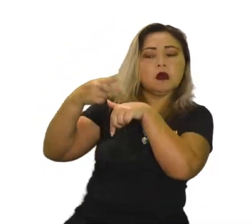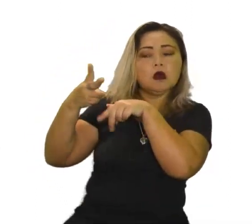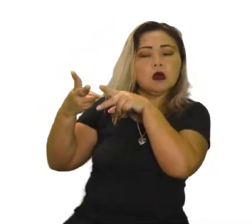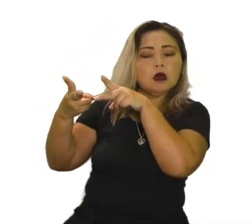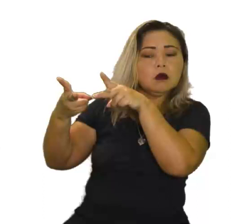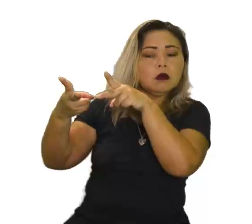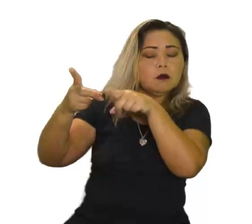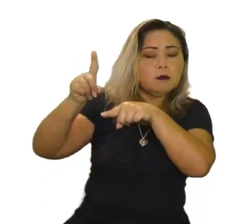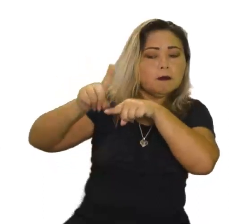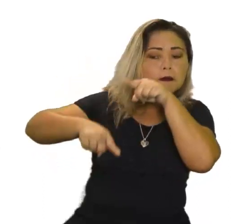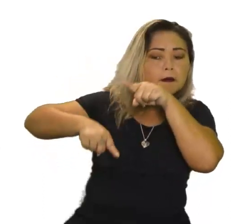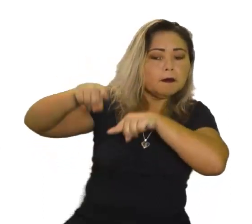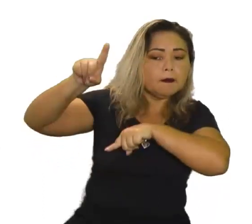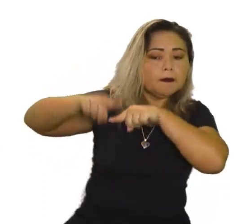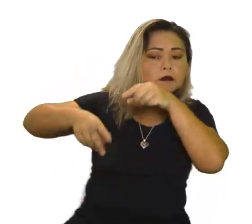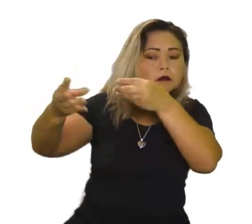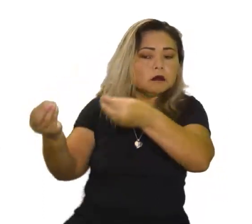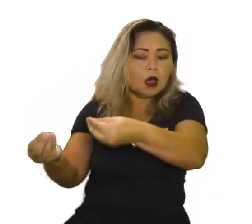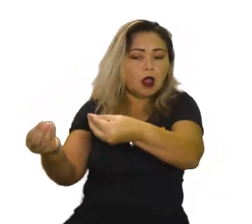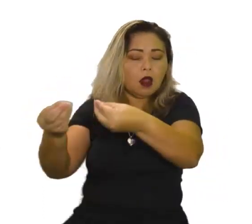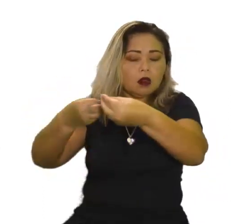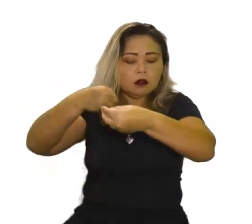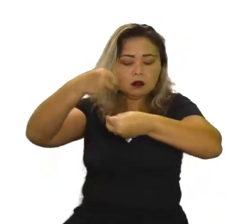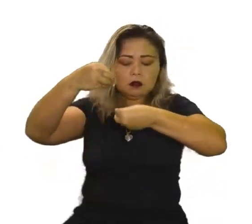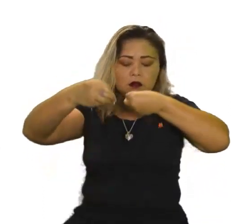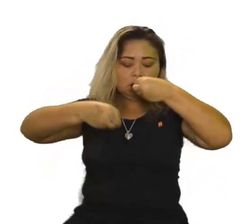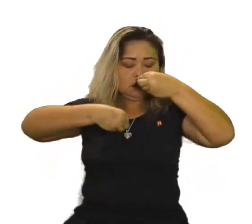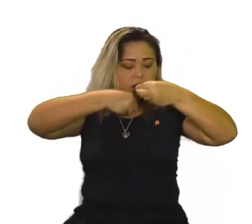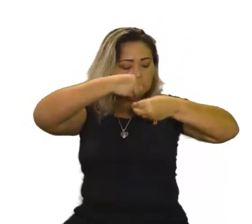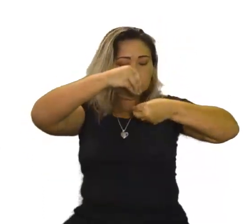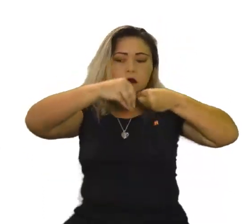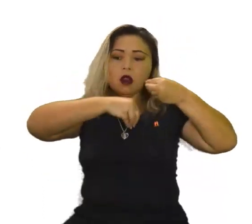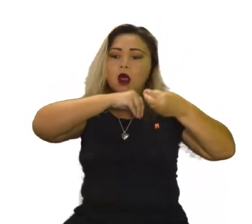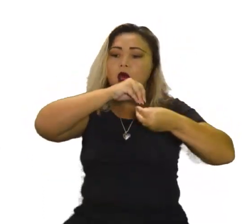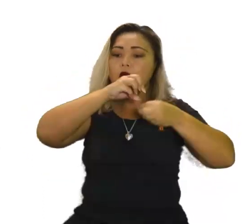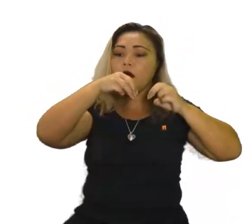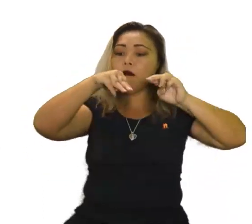a matéria-prima, processar a